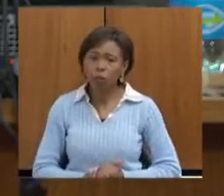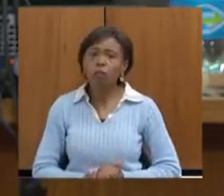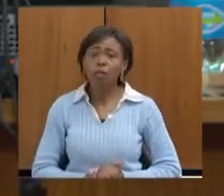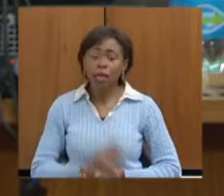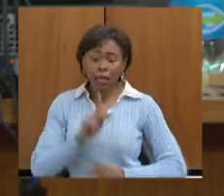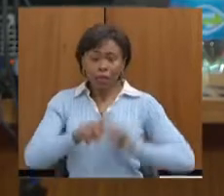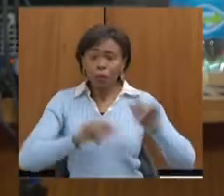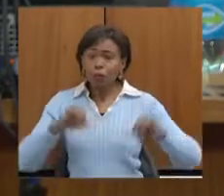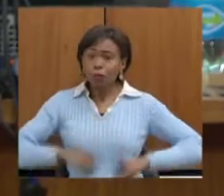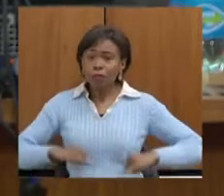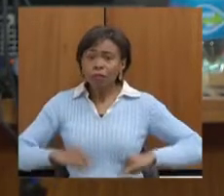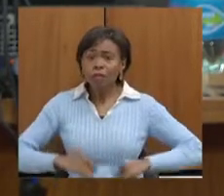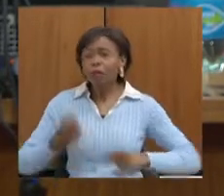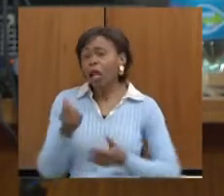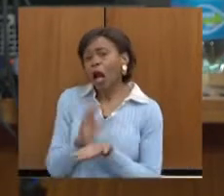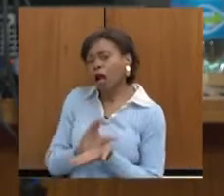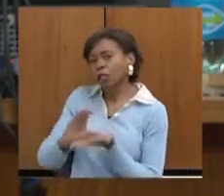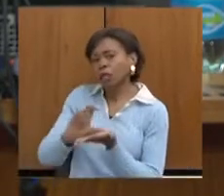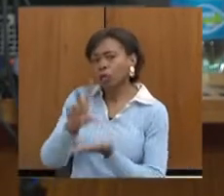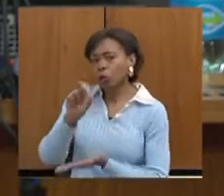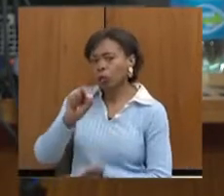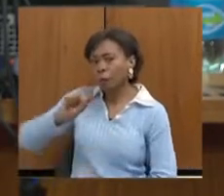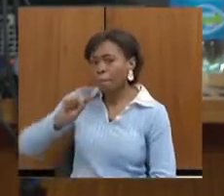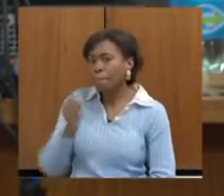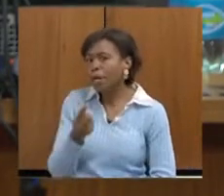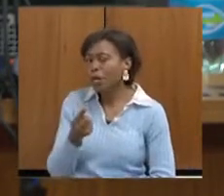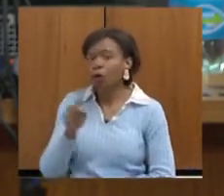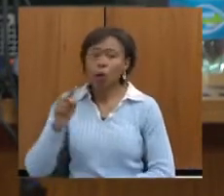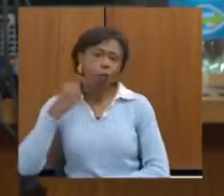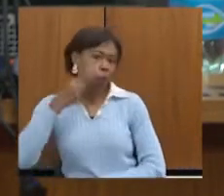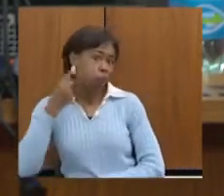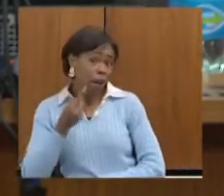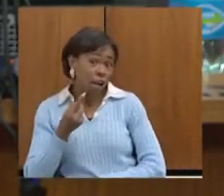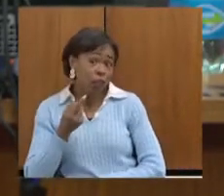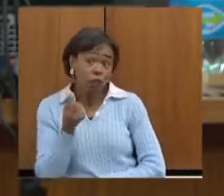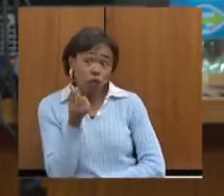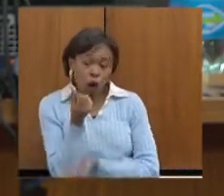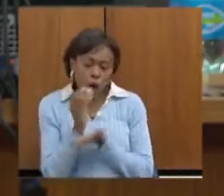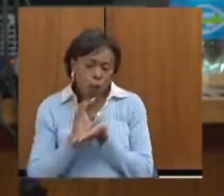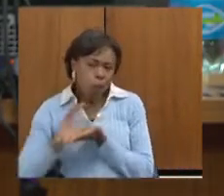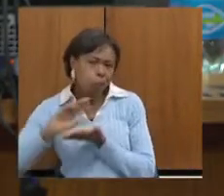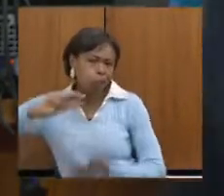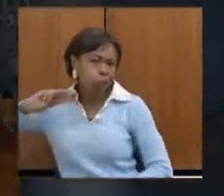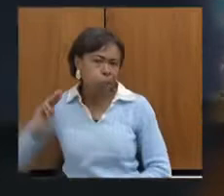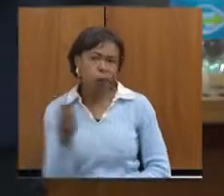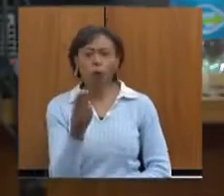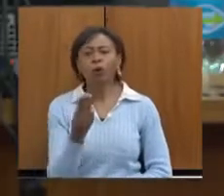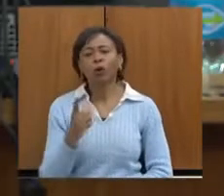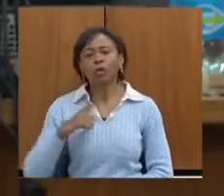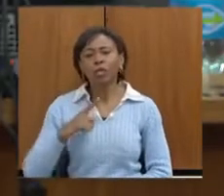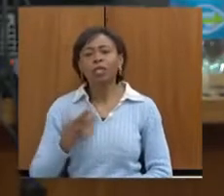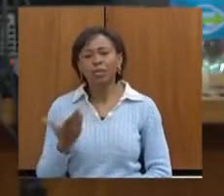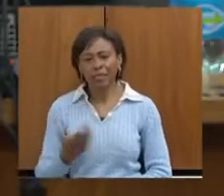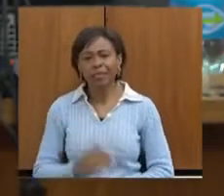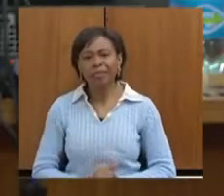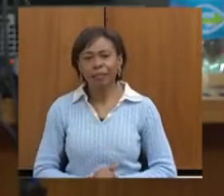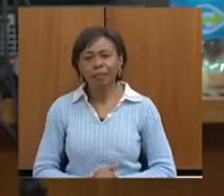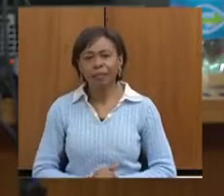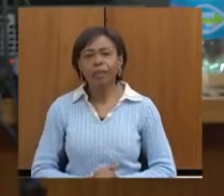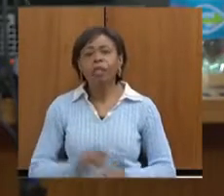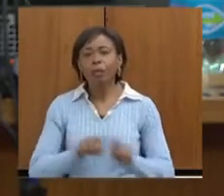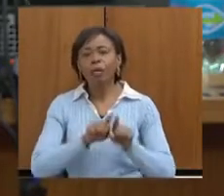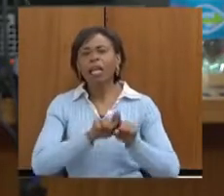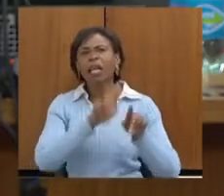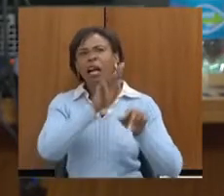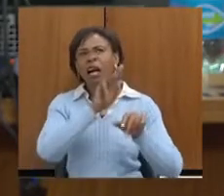o atingido aí recebe 50 mil aí o advogado recebe milhões além do que tá na plataforma